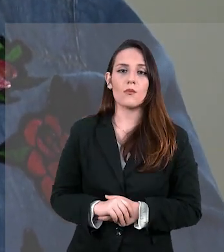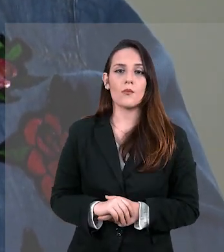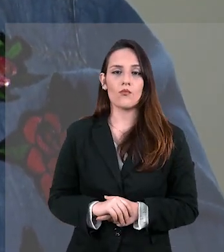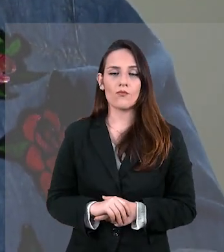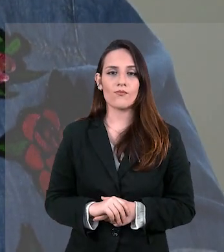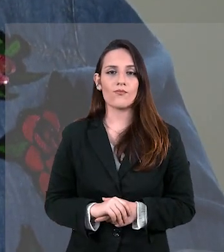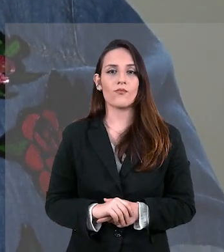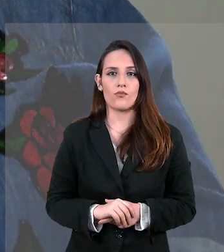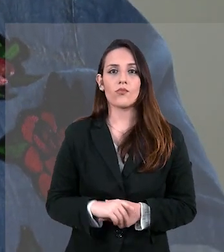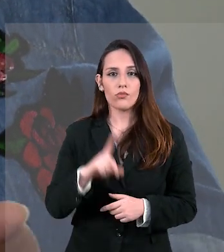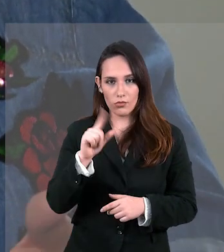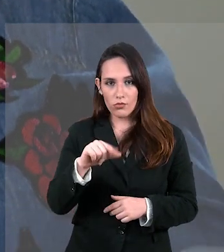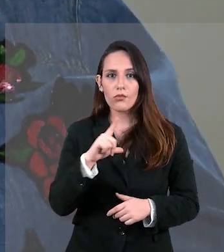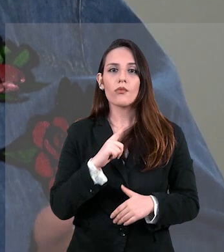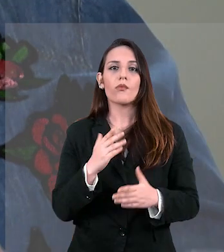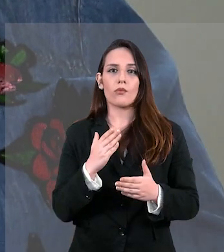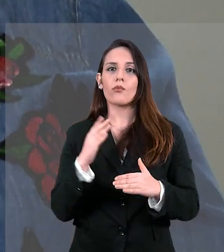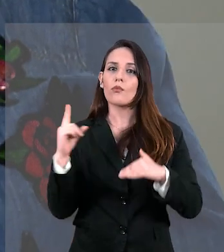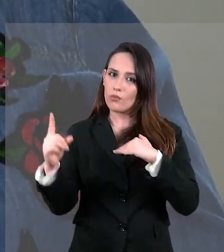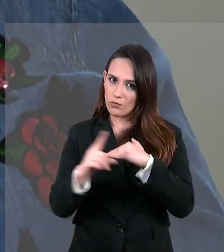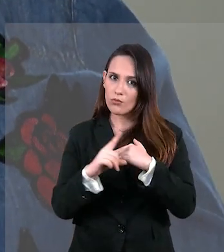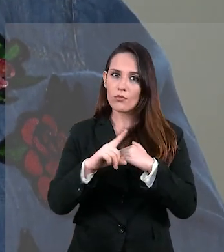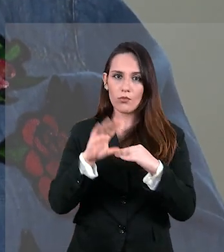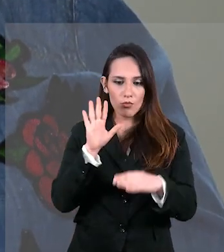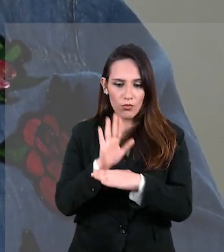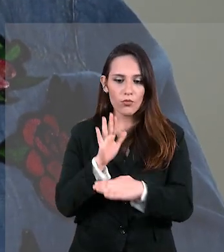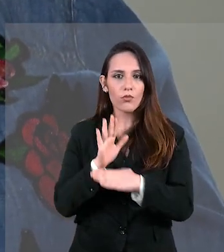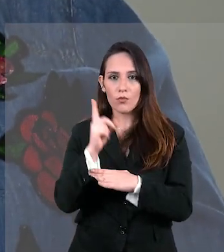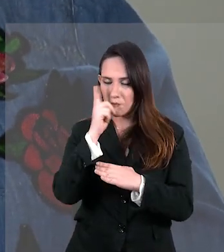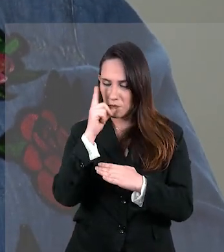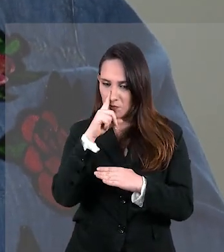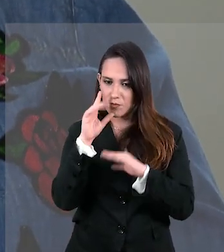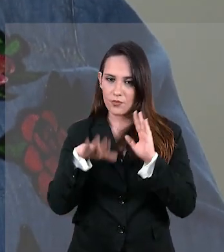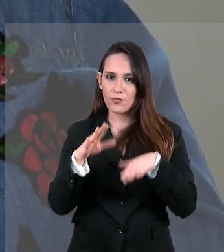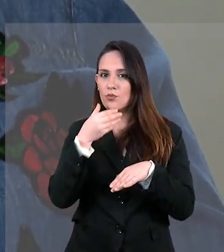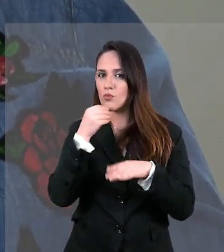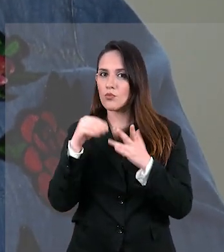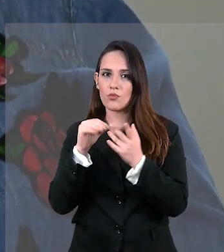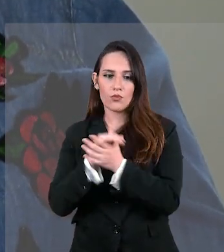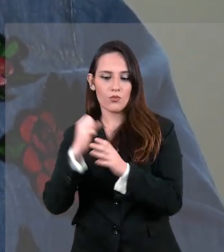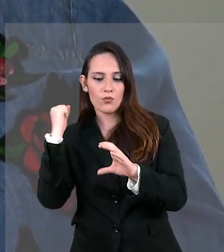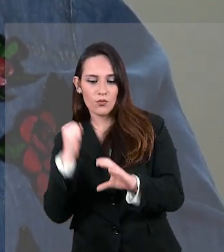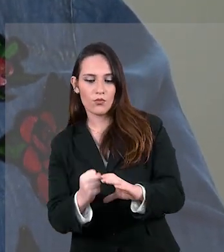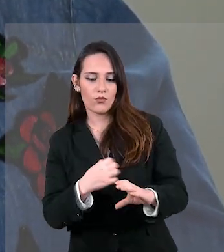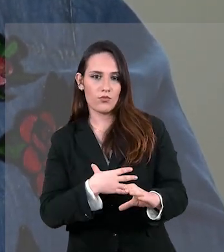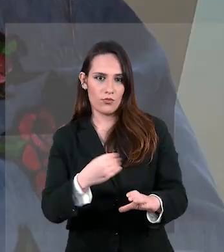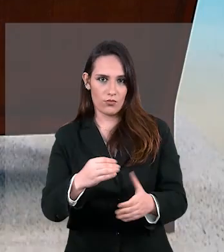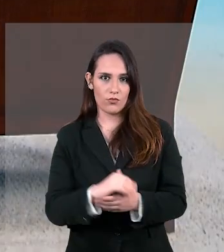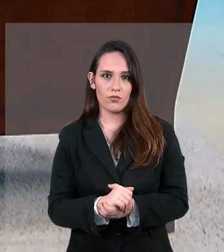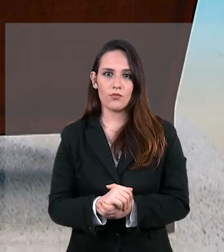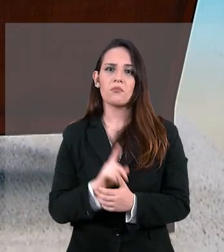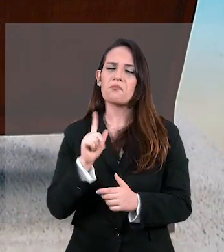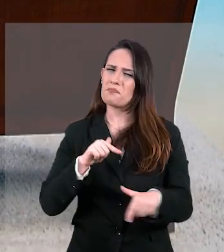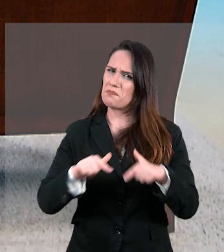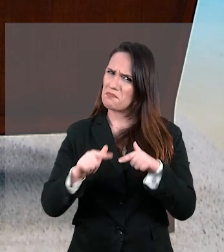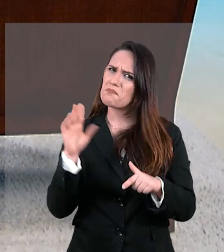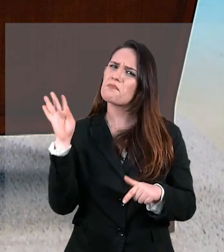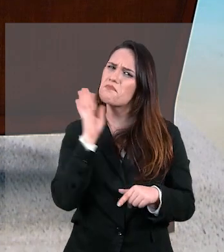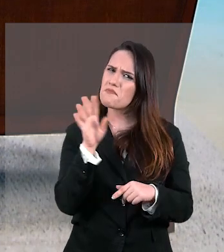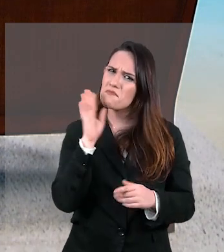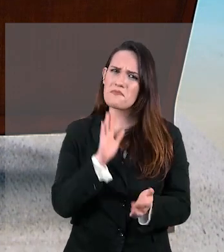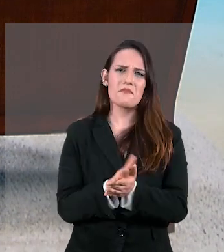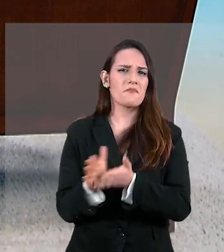feminicídio. Então, esse atendimento também é oferecido aqui dentro do centro de atendimento. Trabalho